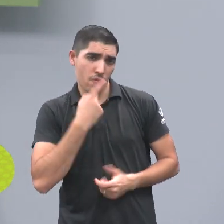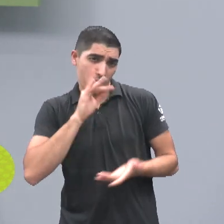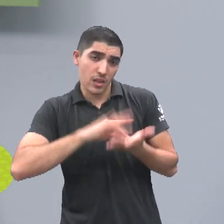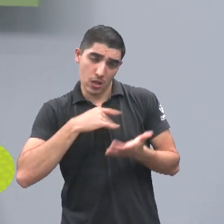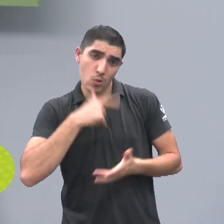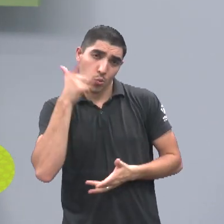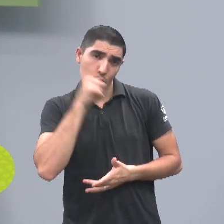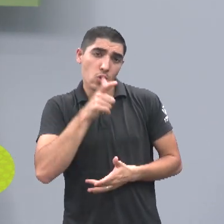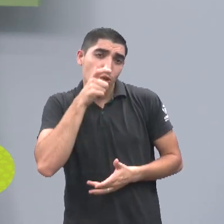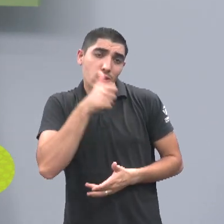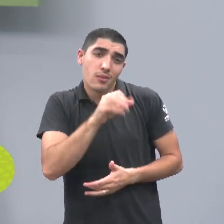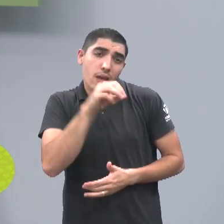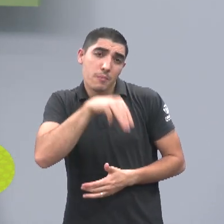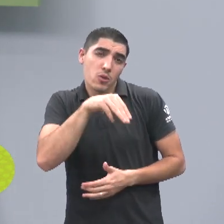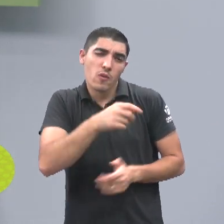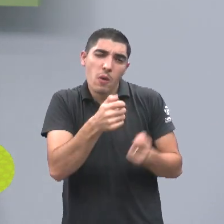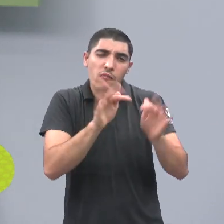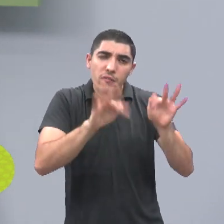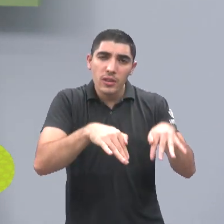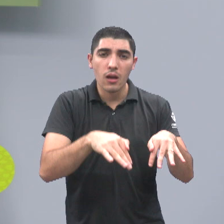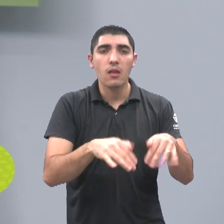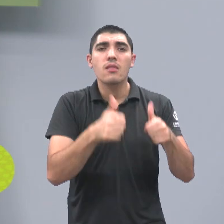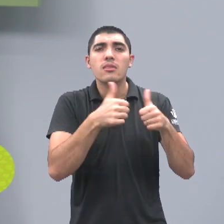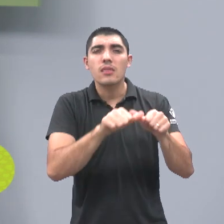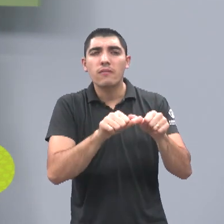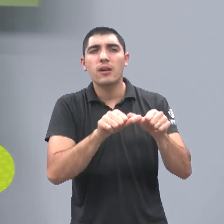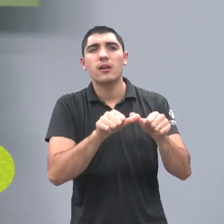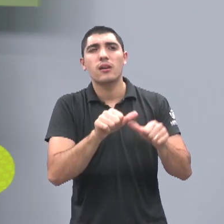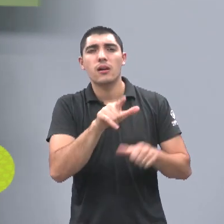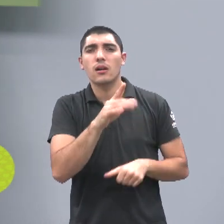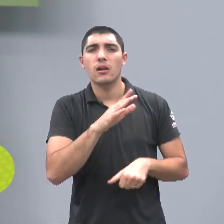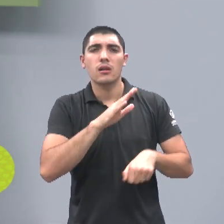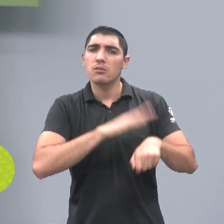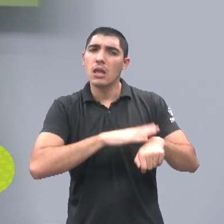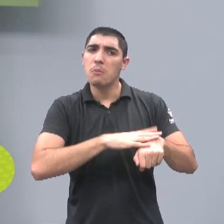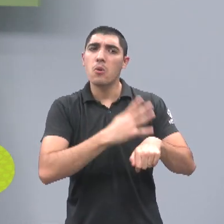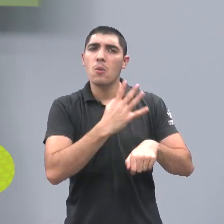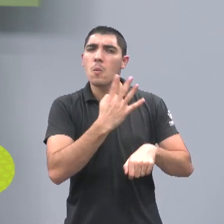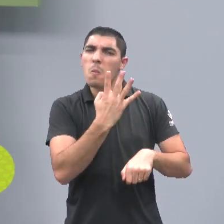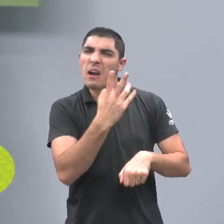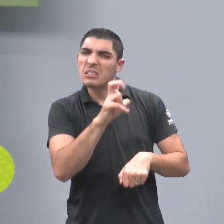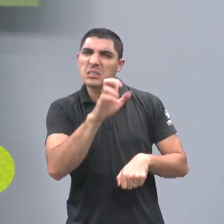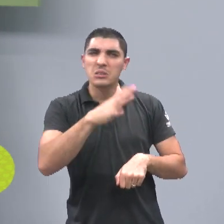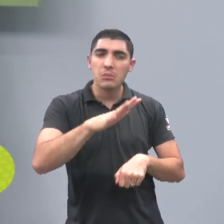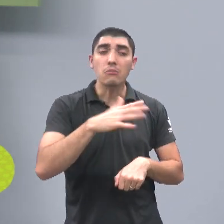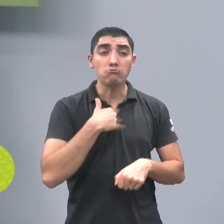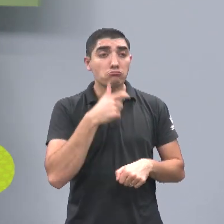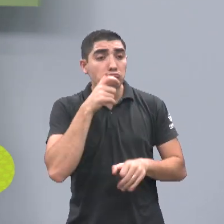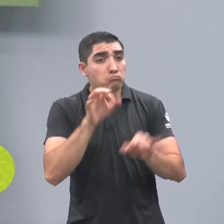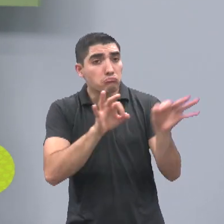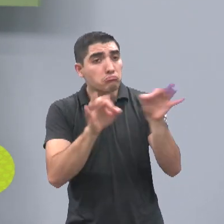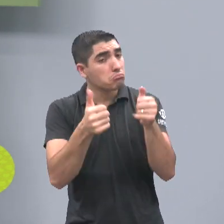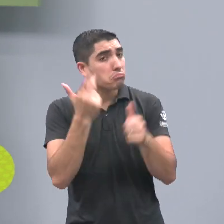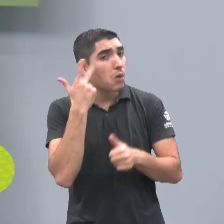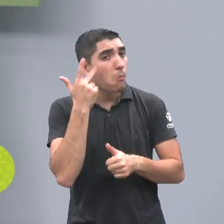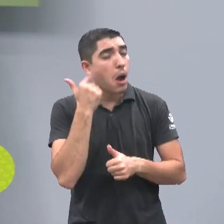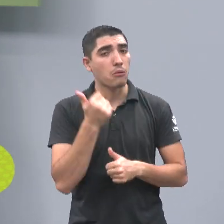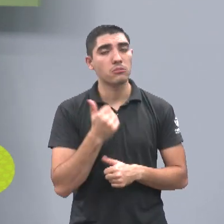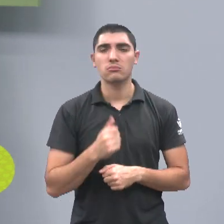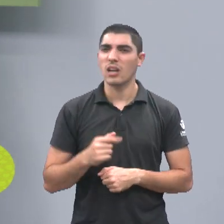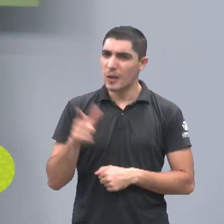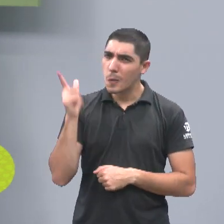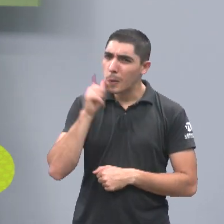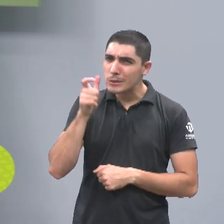Quando estava com 45, lá estava rolando, tava rodando liso, mas assim, era um jogo